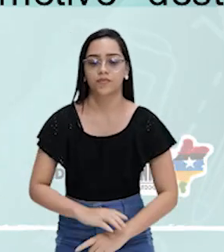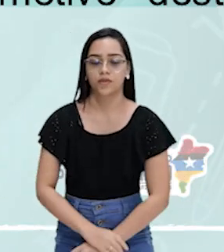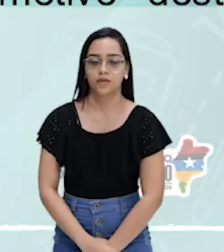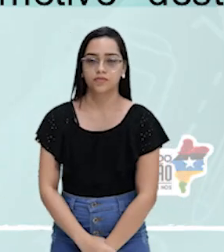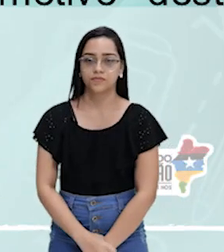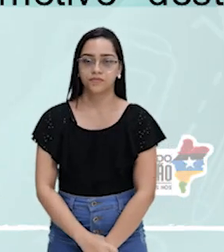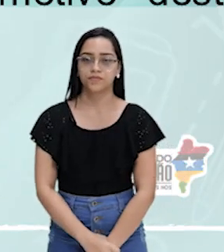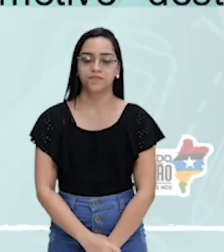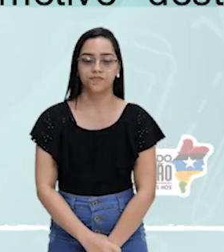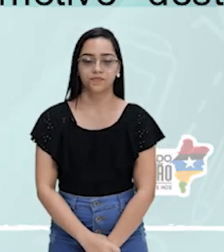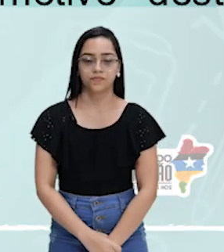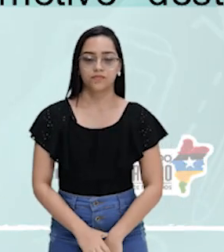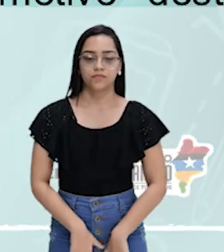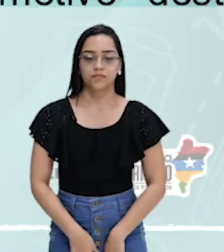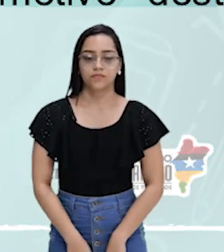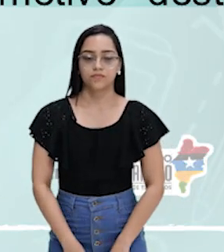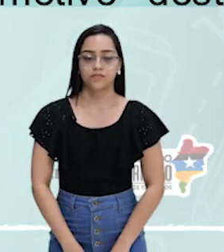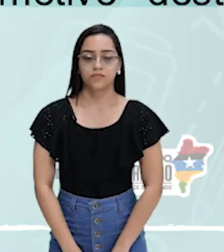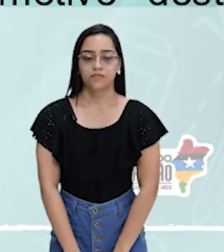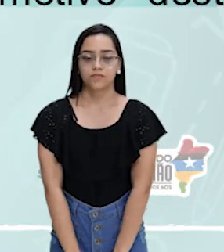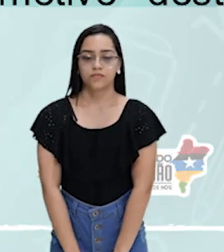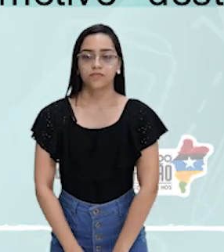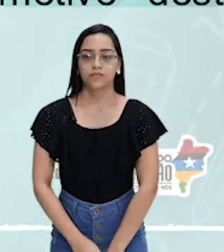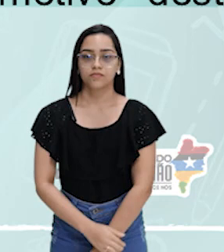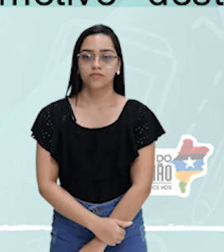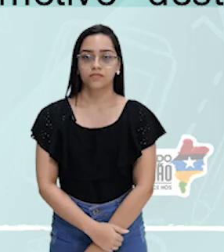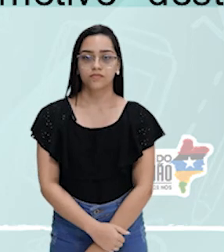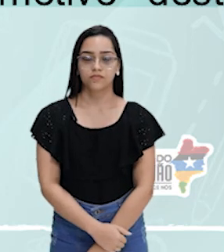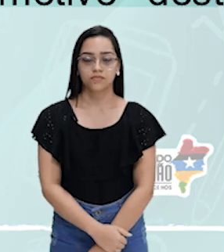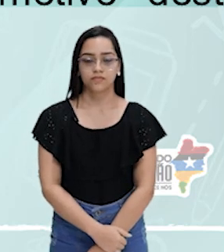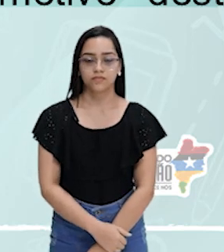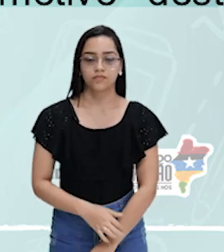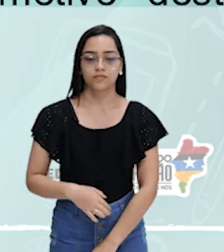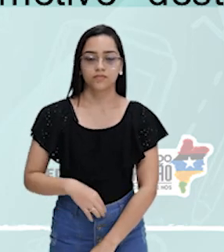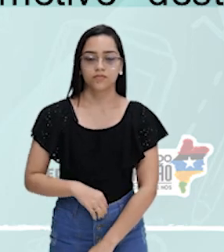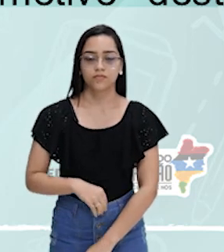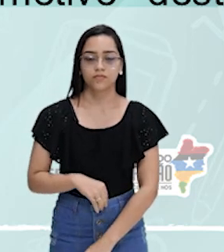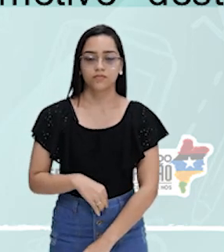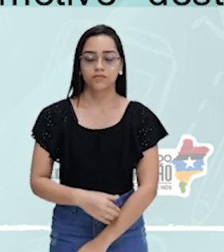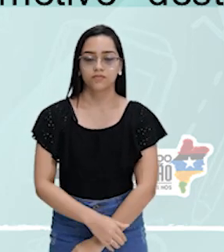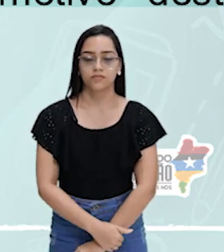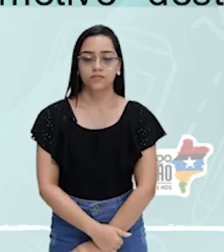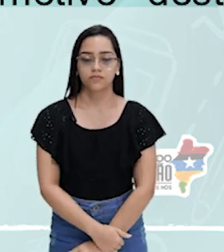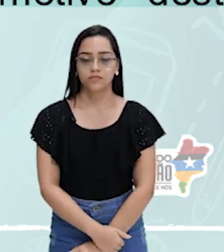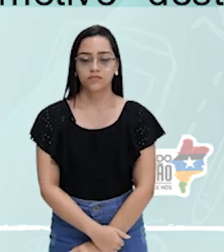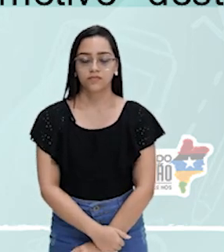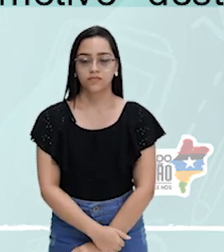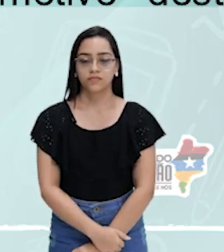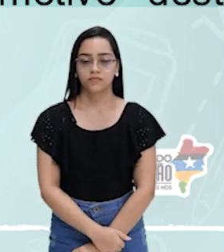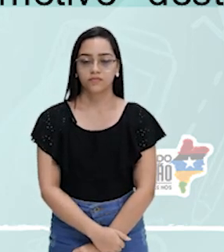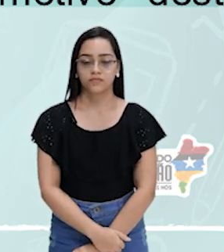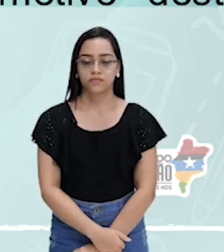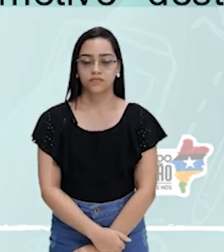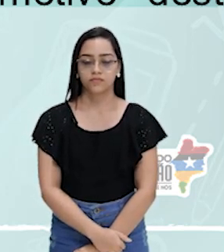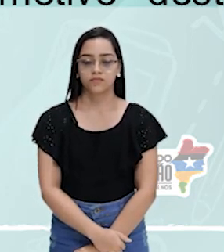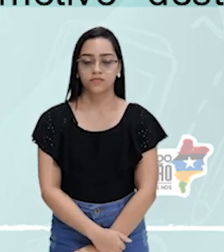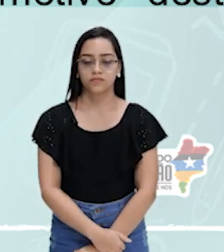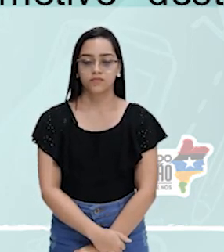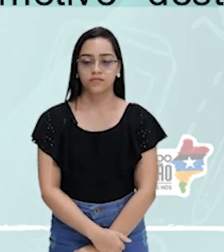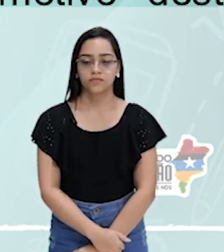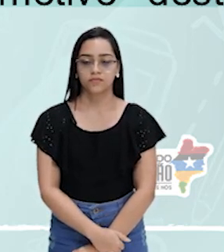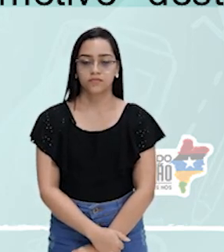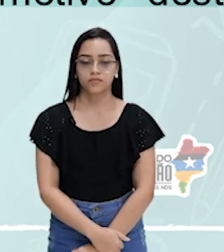fazer a leitura, acompanha aí, ó. Terminal. Até quando os acessos aos pontos de embarque